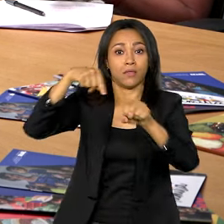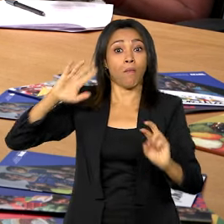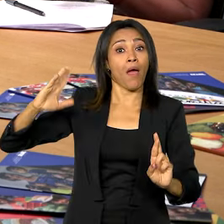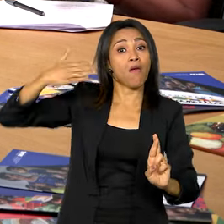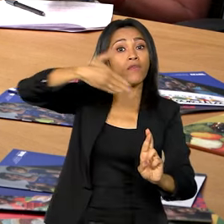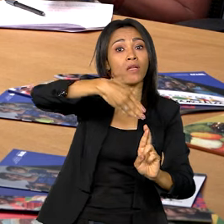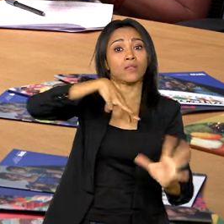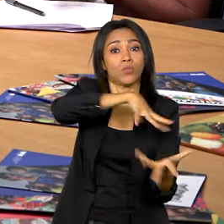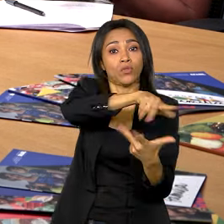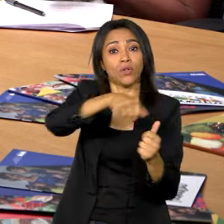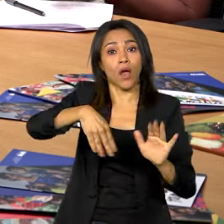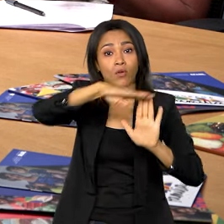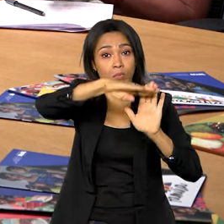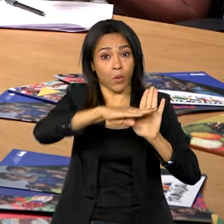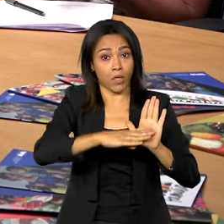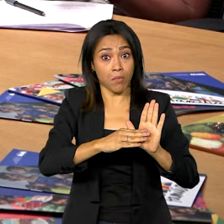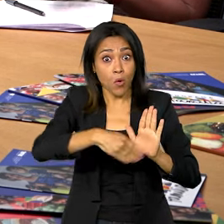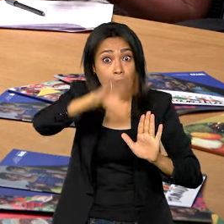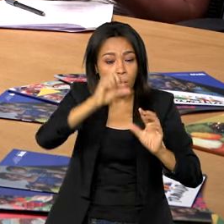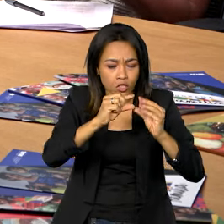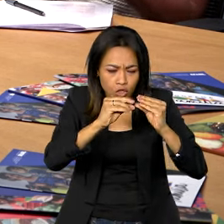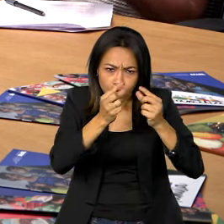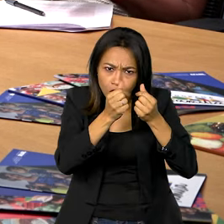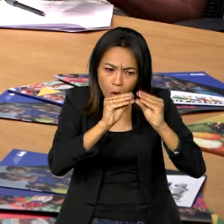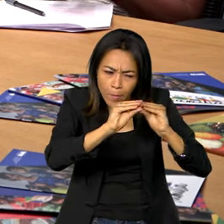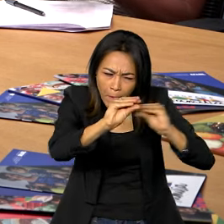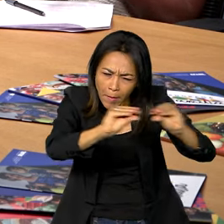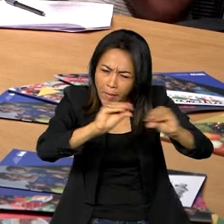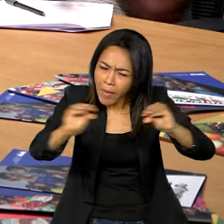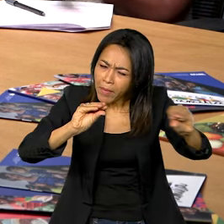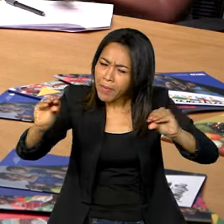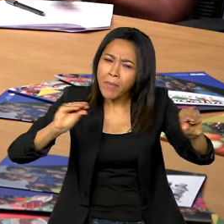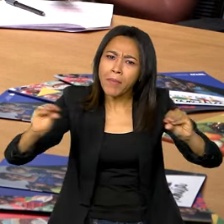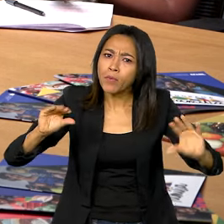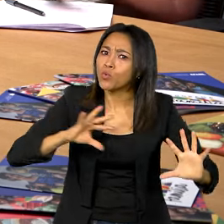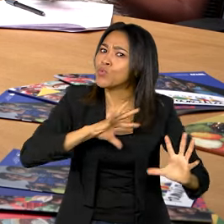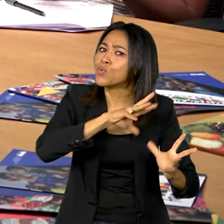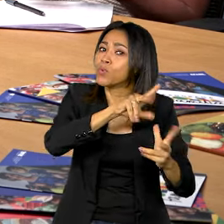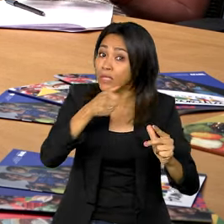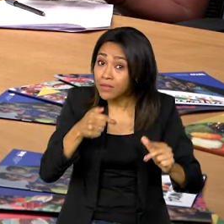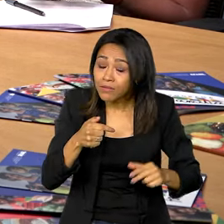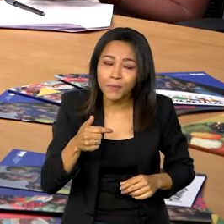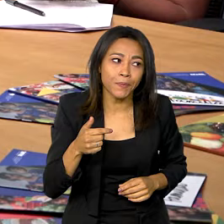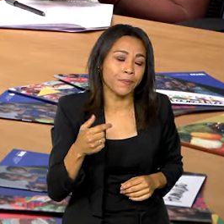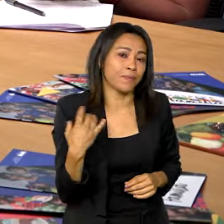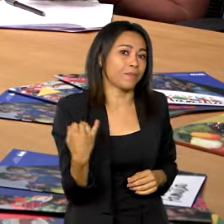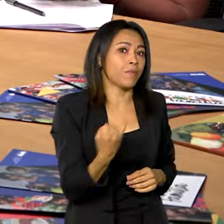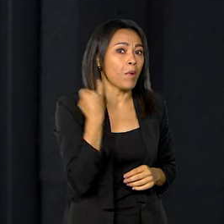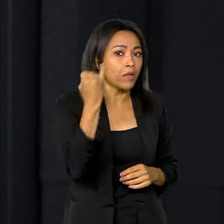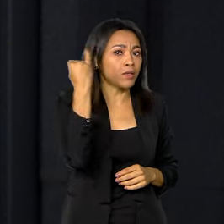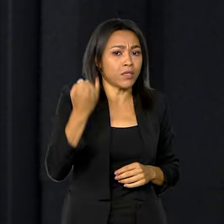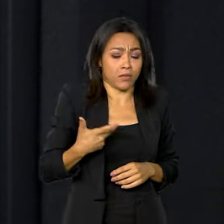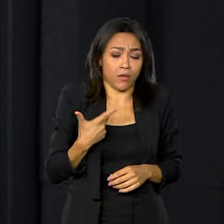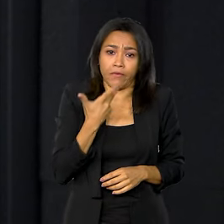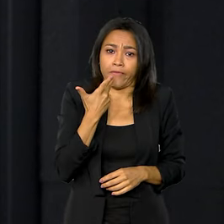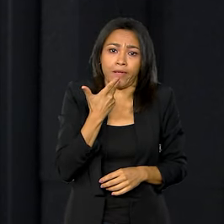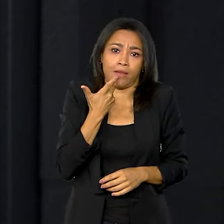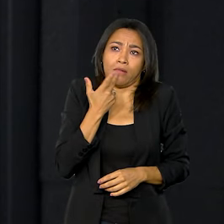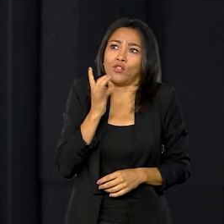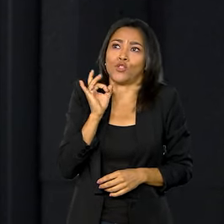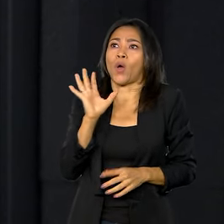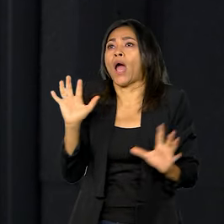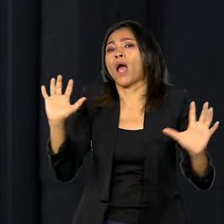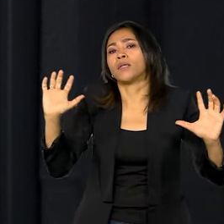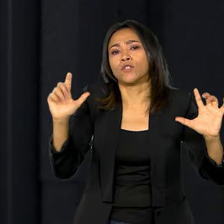ele é referência Mundial como o maior programa de transferência de renda acondicionada do mundo e isso é muito importante né porque a gente não tá